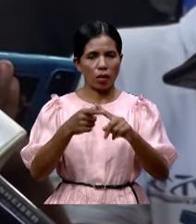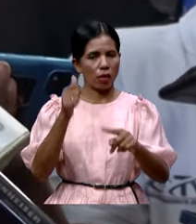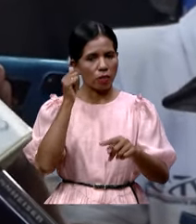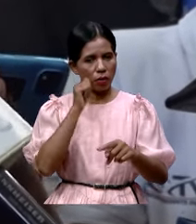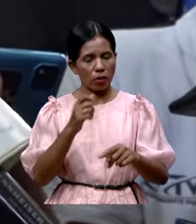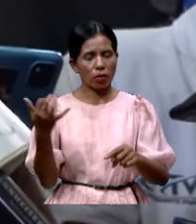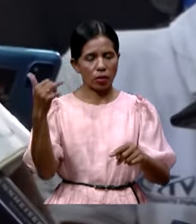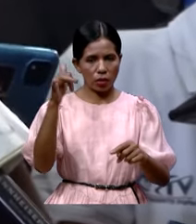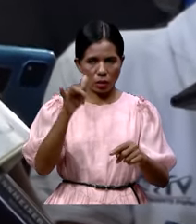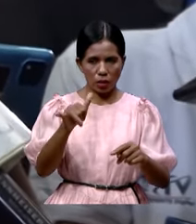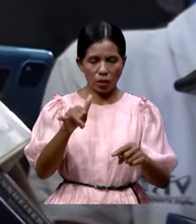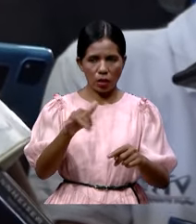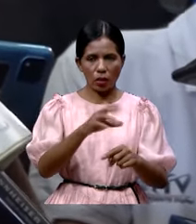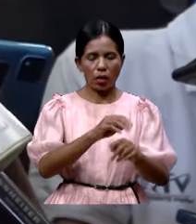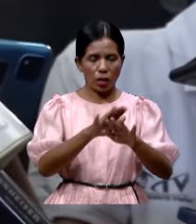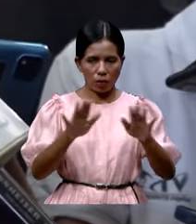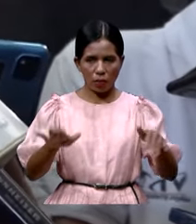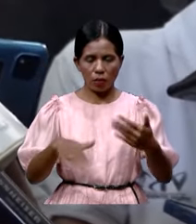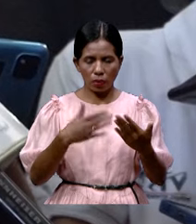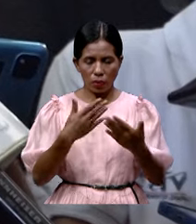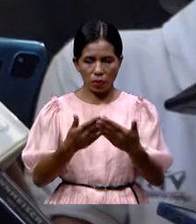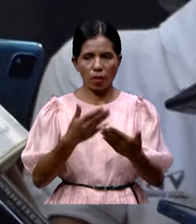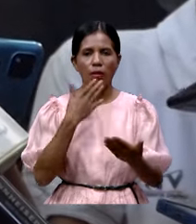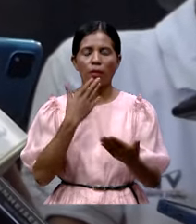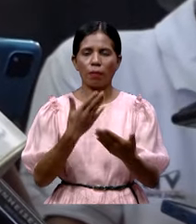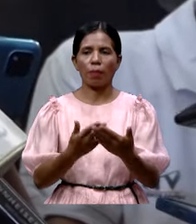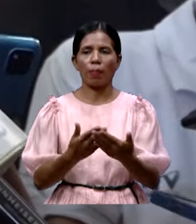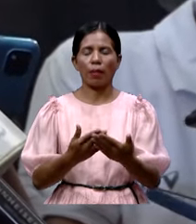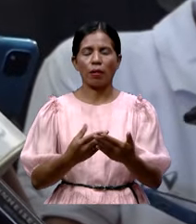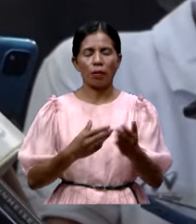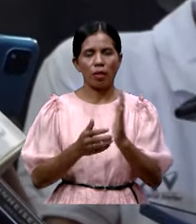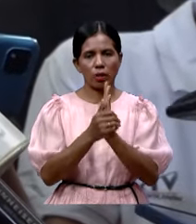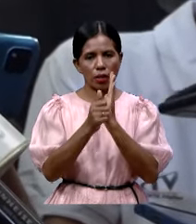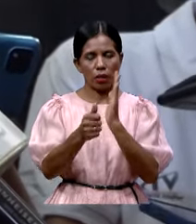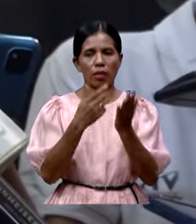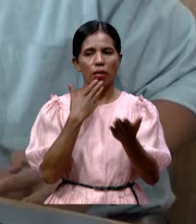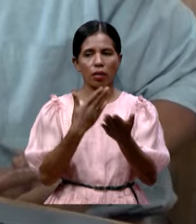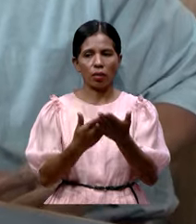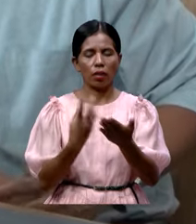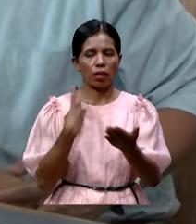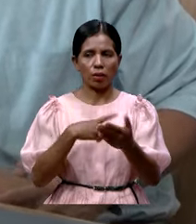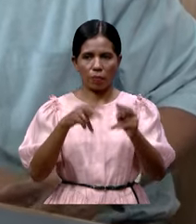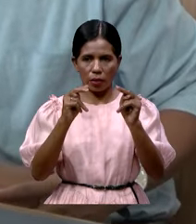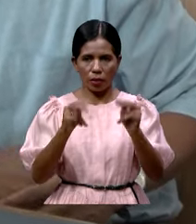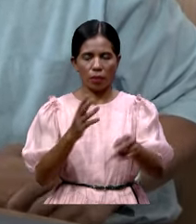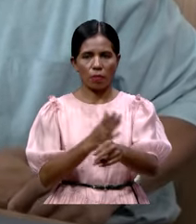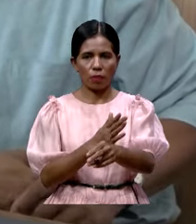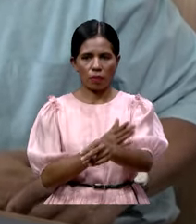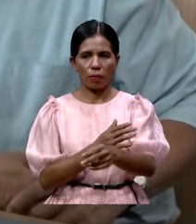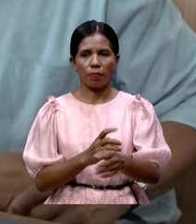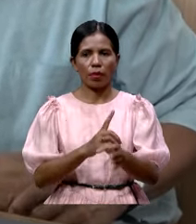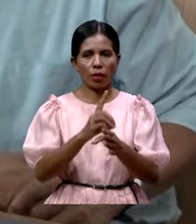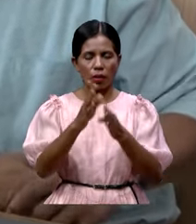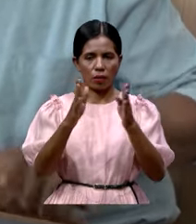afeto não afeto um labarix ira neve sucesso o talento dia e te danema ita precisa tu promover. Diretor